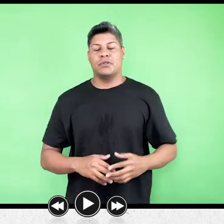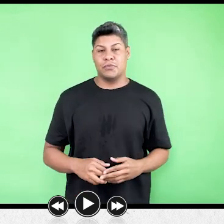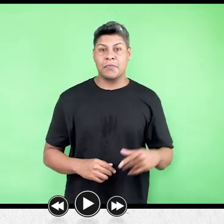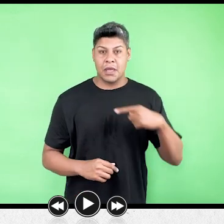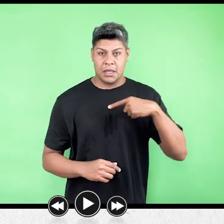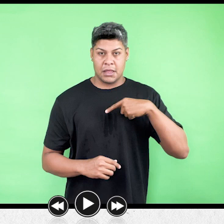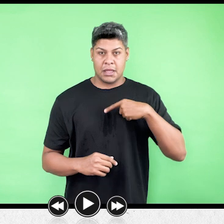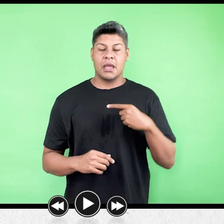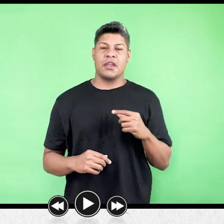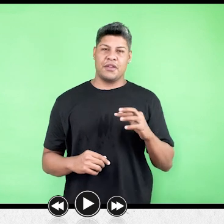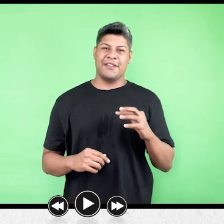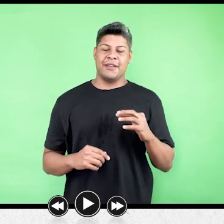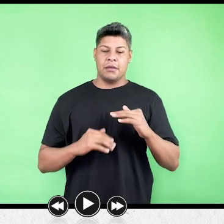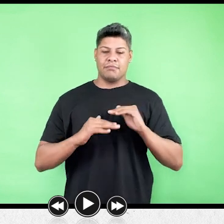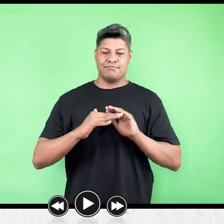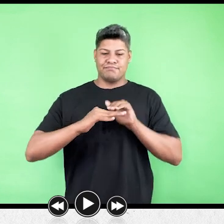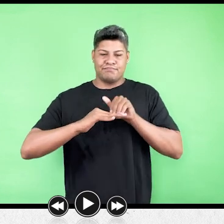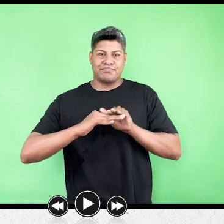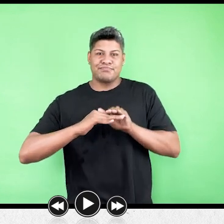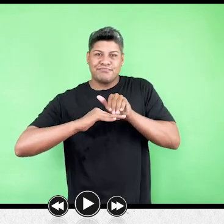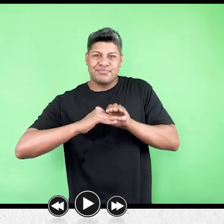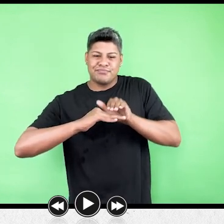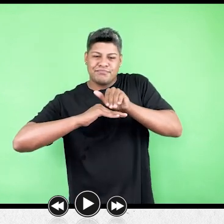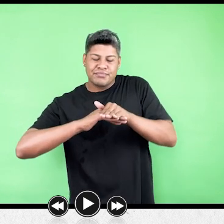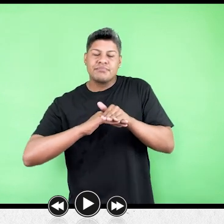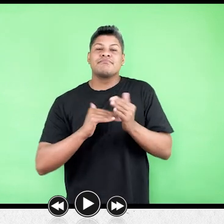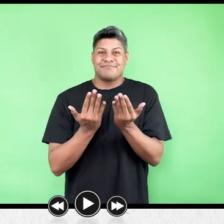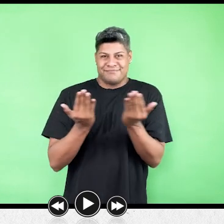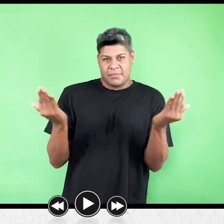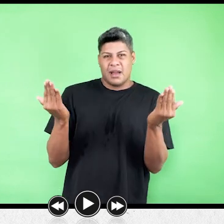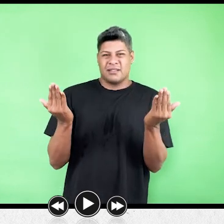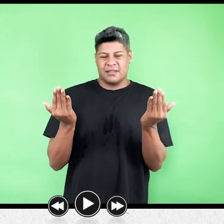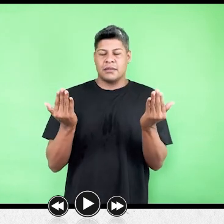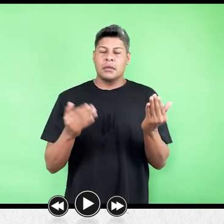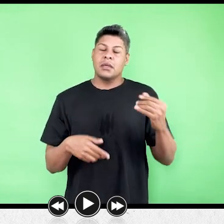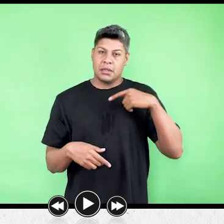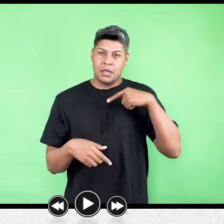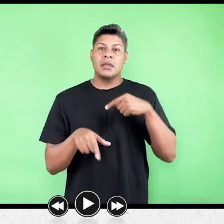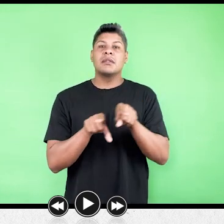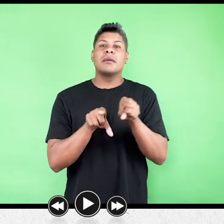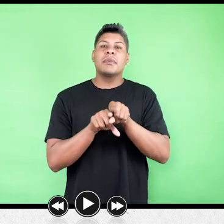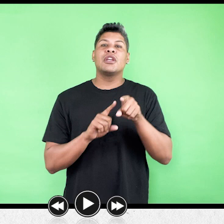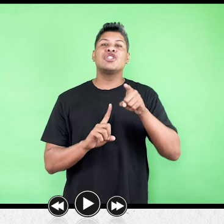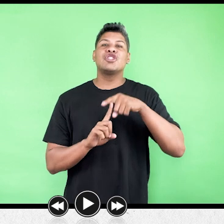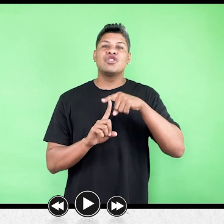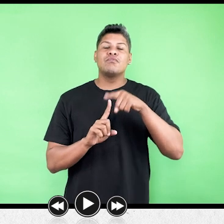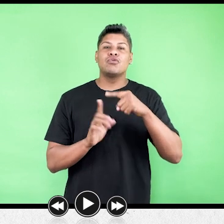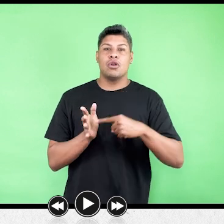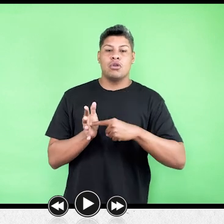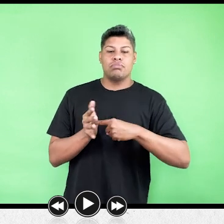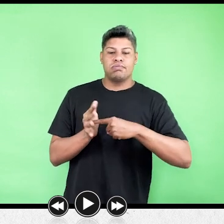dos floculadores hidráulicos que a gente tem nessa imagem, a gente tem também floculadores do tipo mecânico, né,